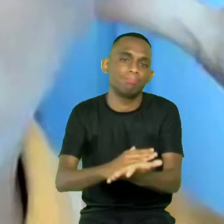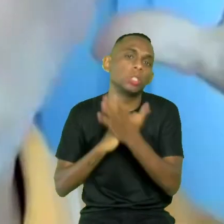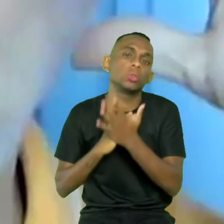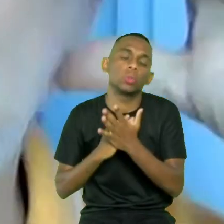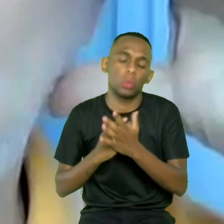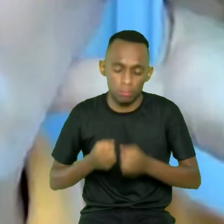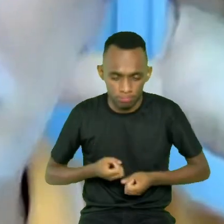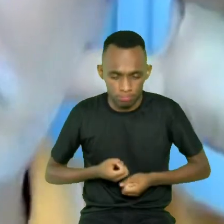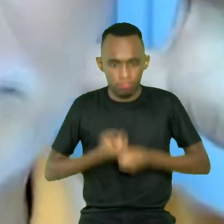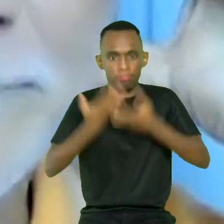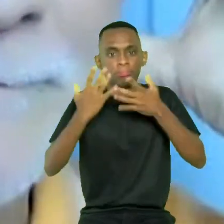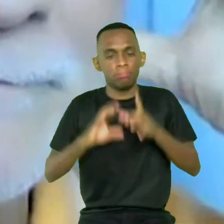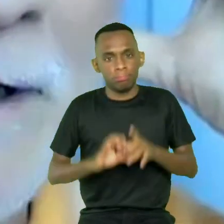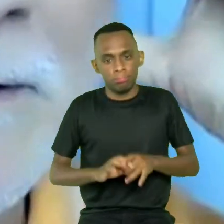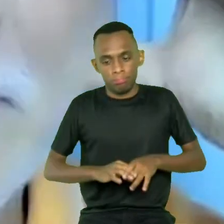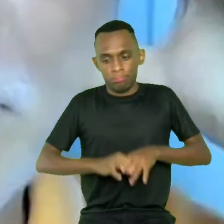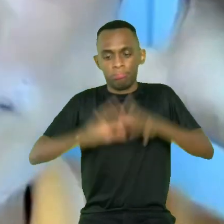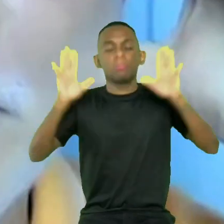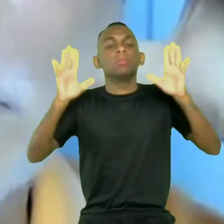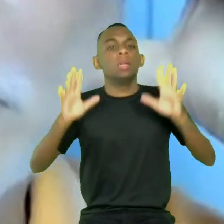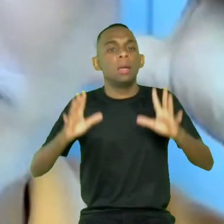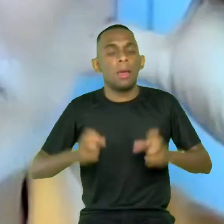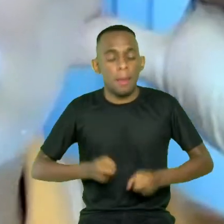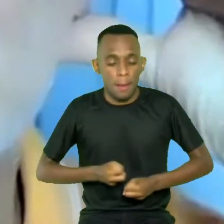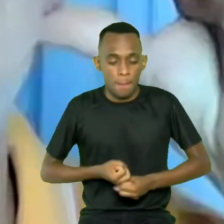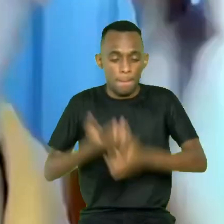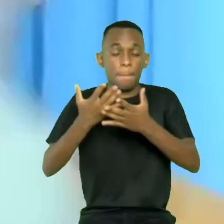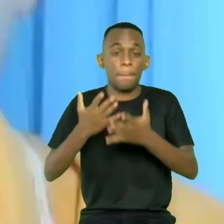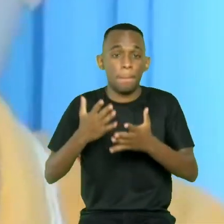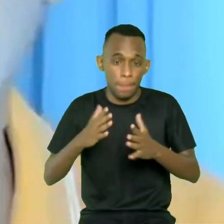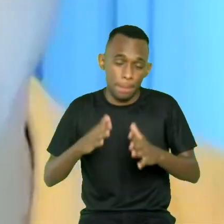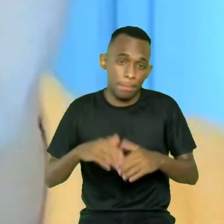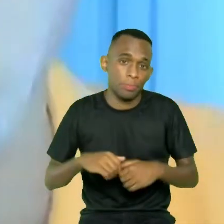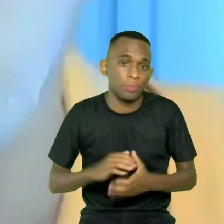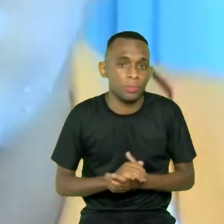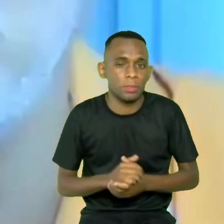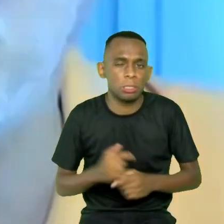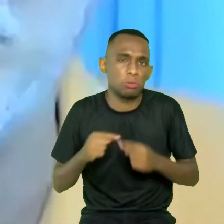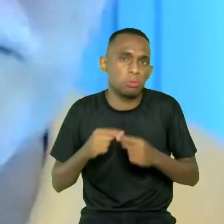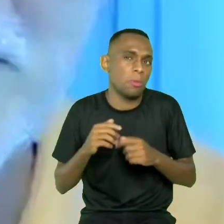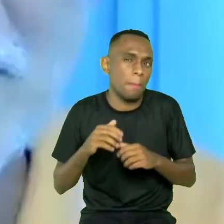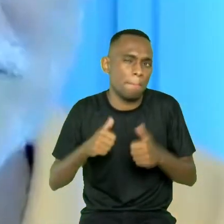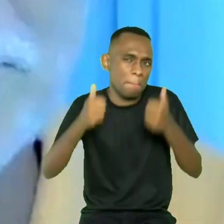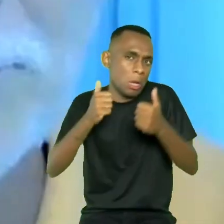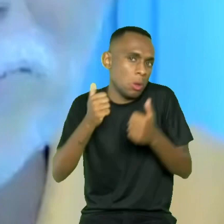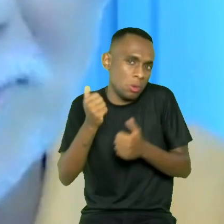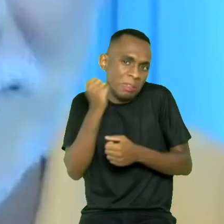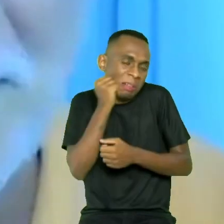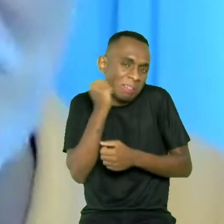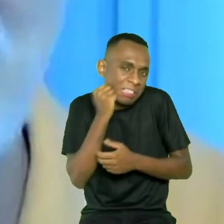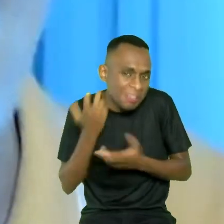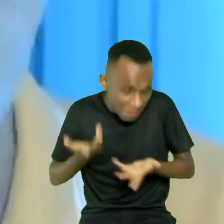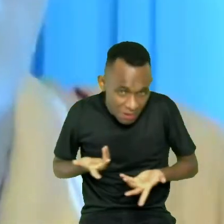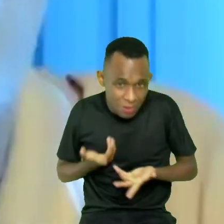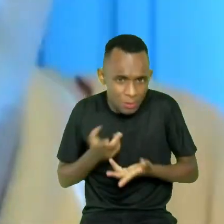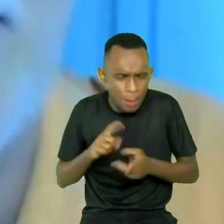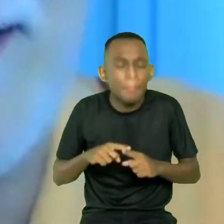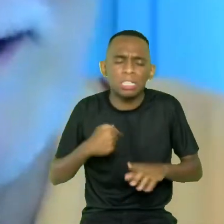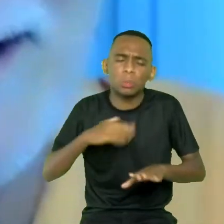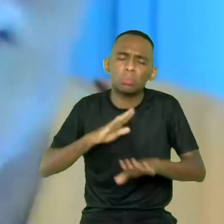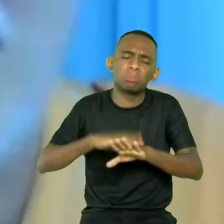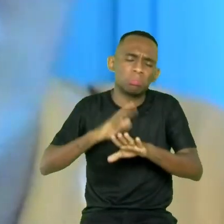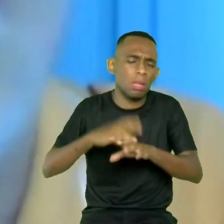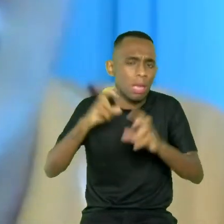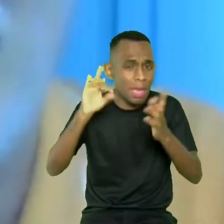mais desinibido um pouquinho, mais cara de pau às vezes, mas mesmo assim ainda sou muito tímido, não parece, mas eu sou. Não